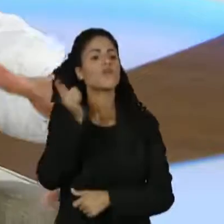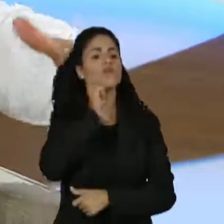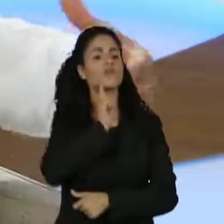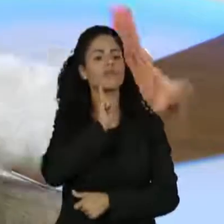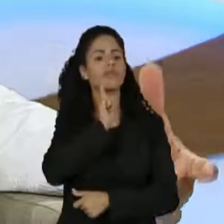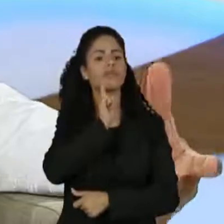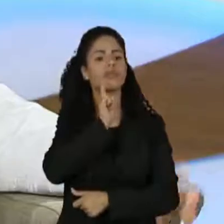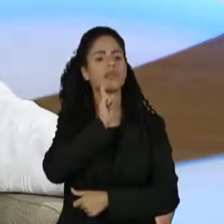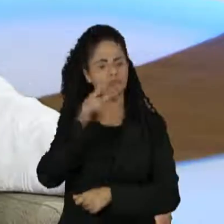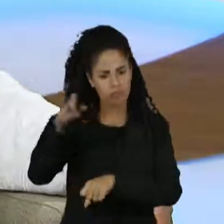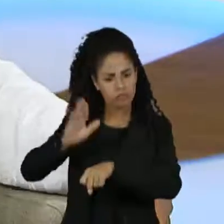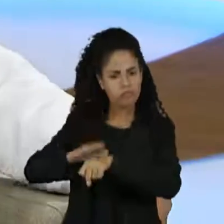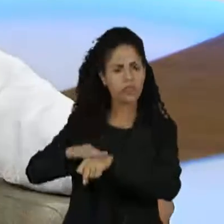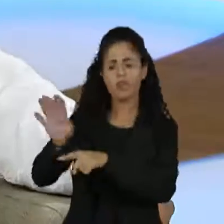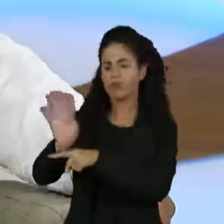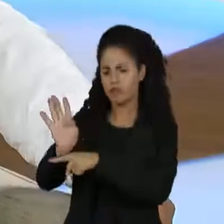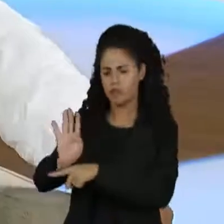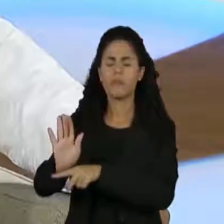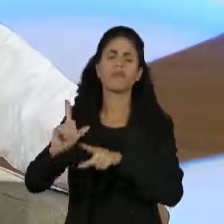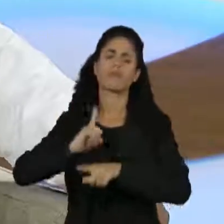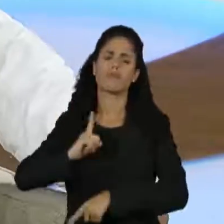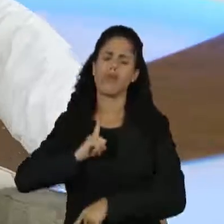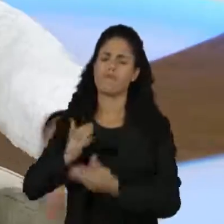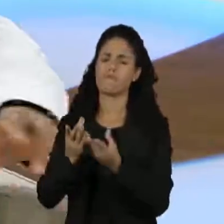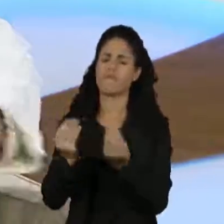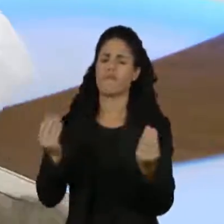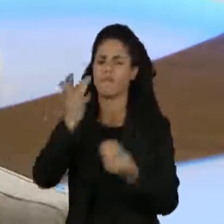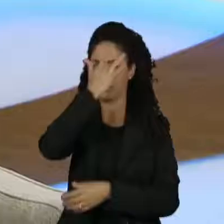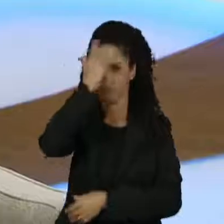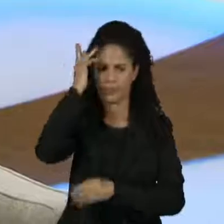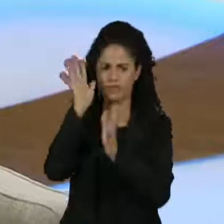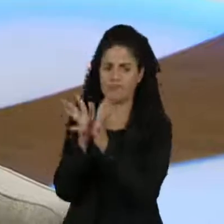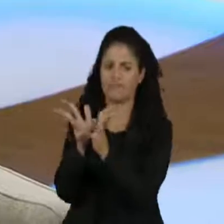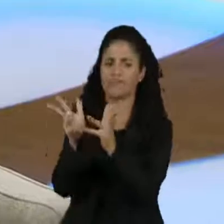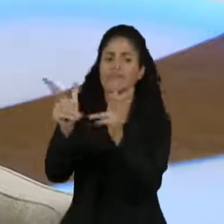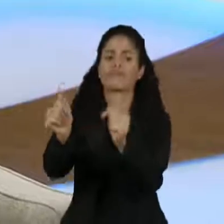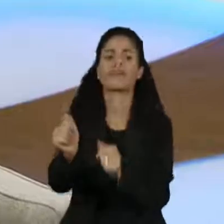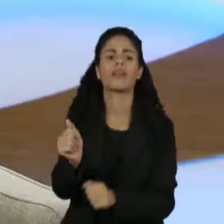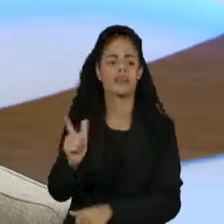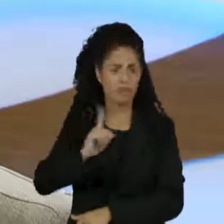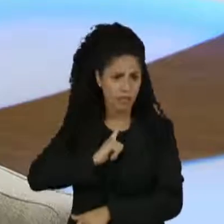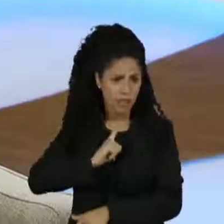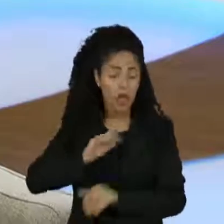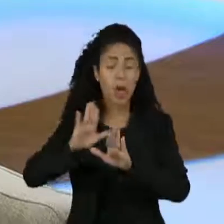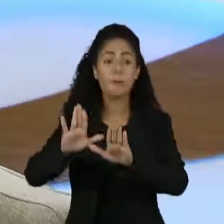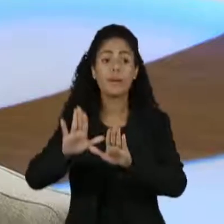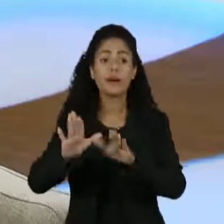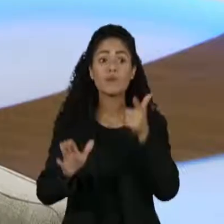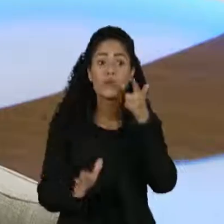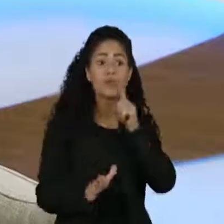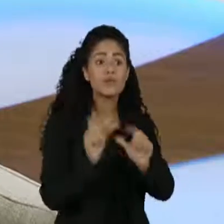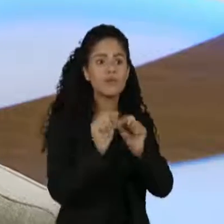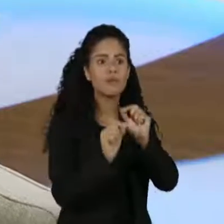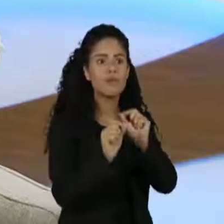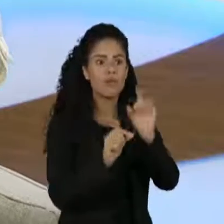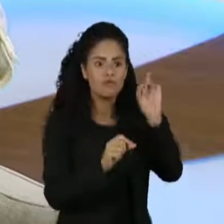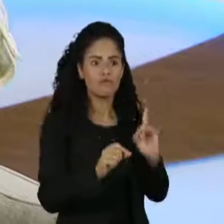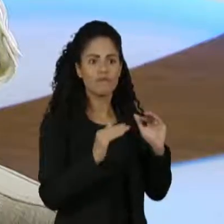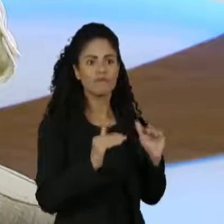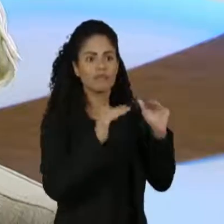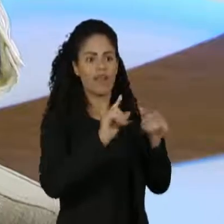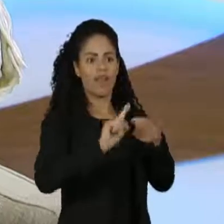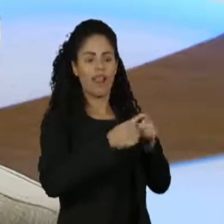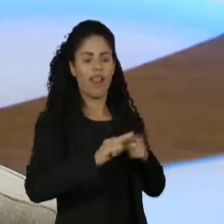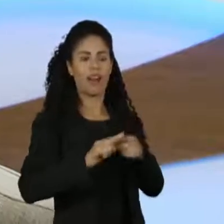filme, a gente tem muita gente fazendo, tem várias diretoras maravilhosas, a gente já conseguiu furar minimamente esse bloqueio, esses